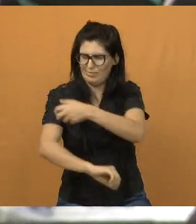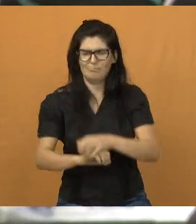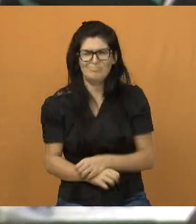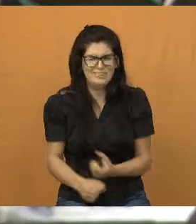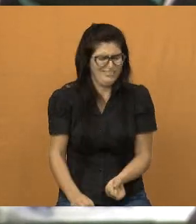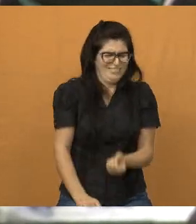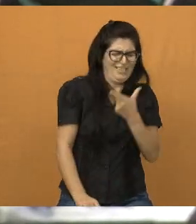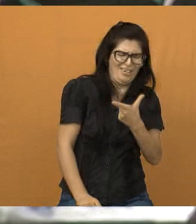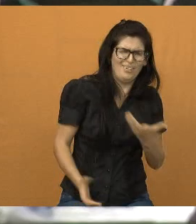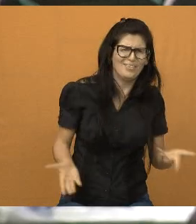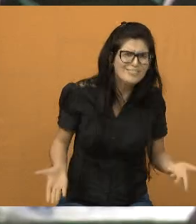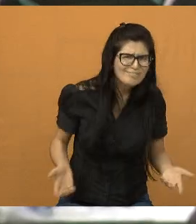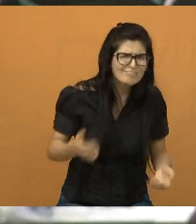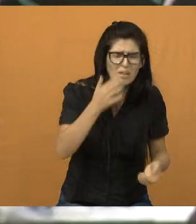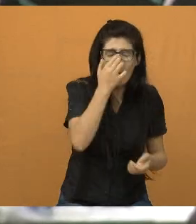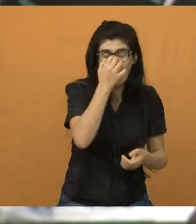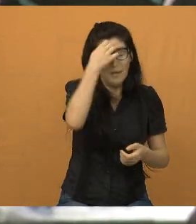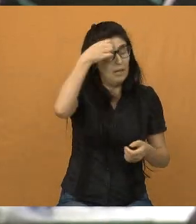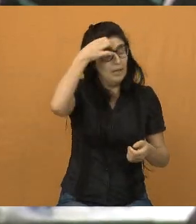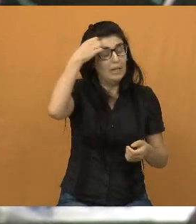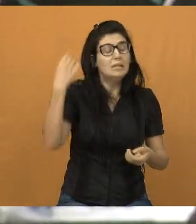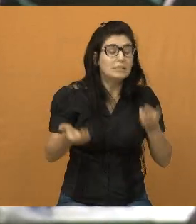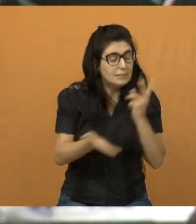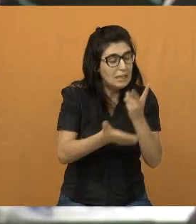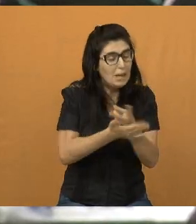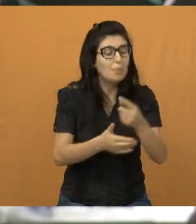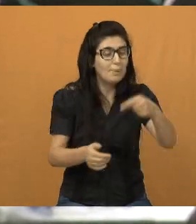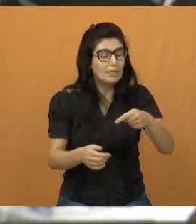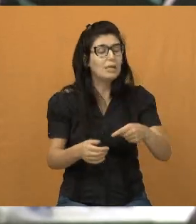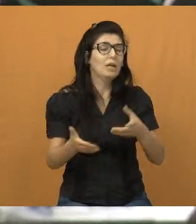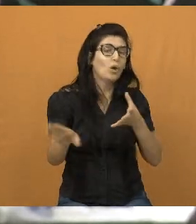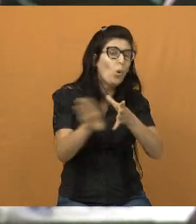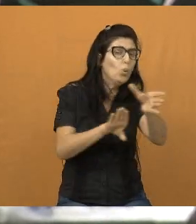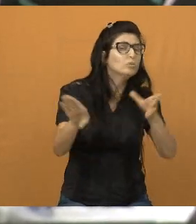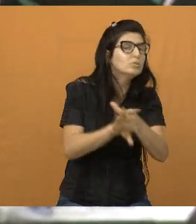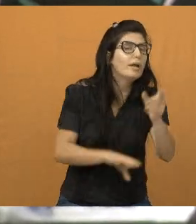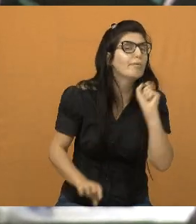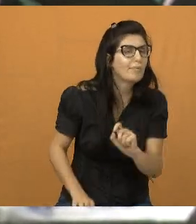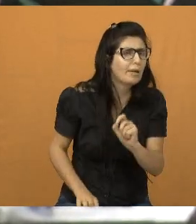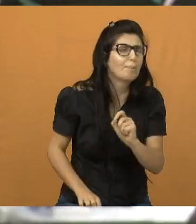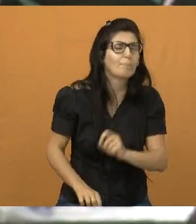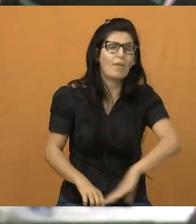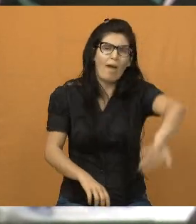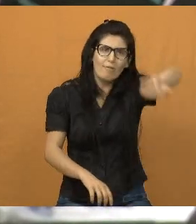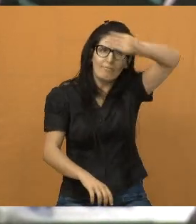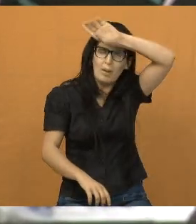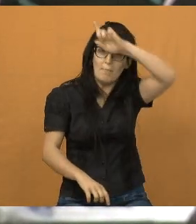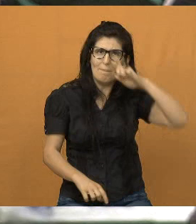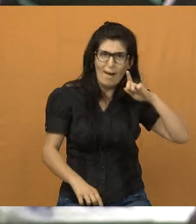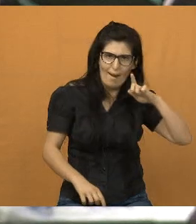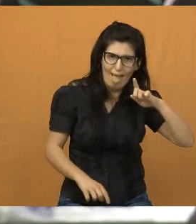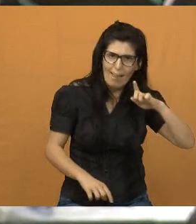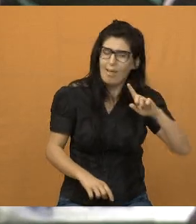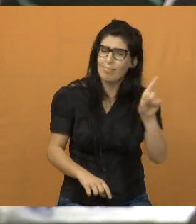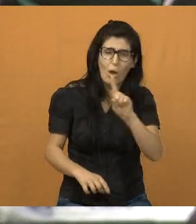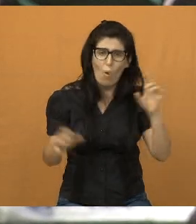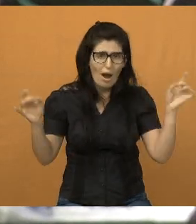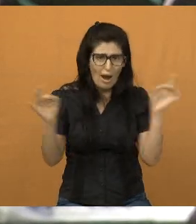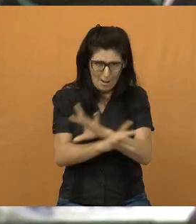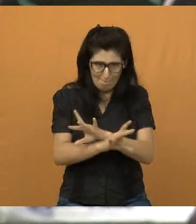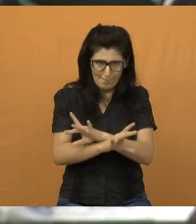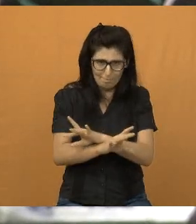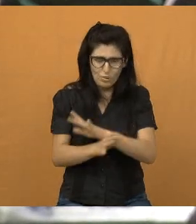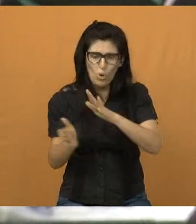falar a respeito de febre amarela, e aqui é um espaço importante, é dizer que ela não acaba. O ciclo da febre amarela é de